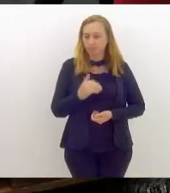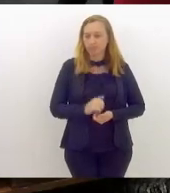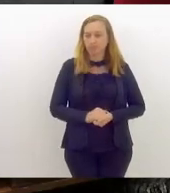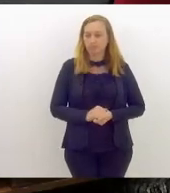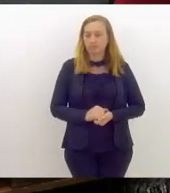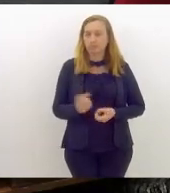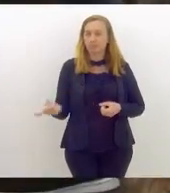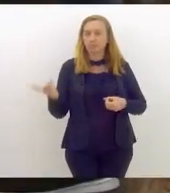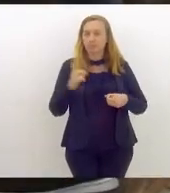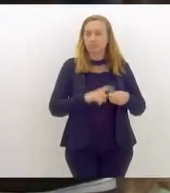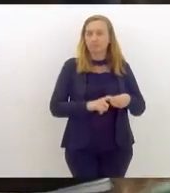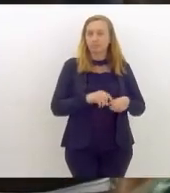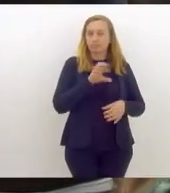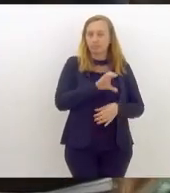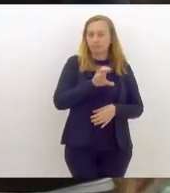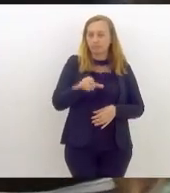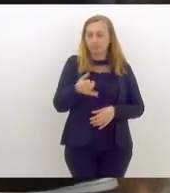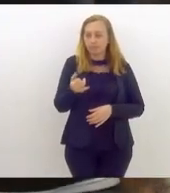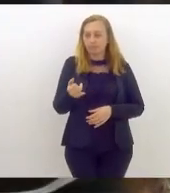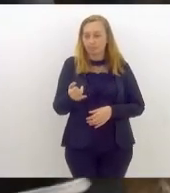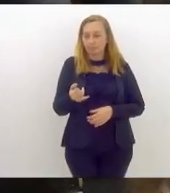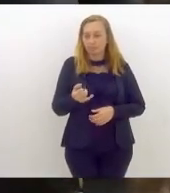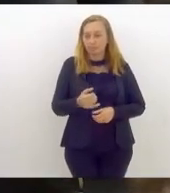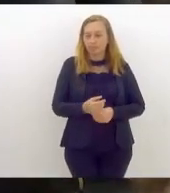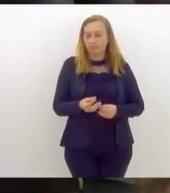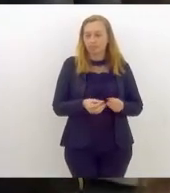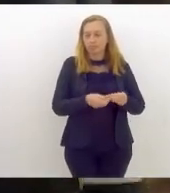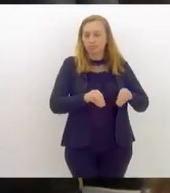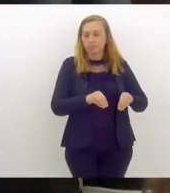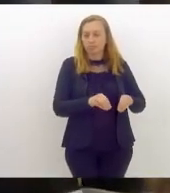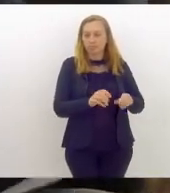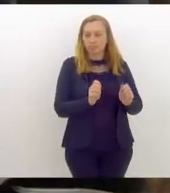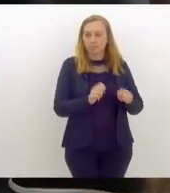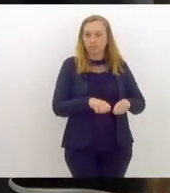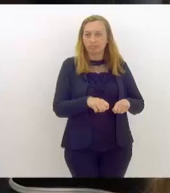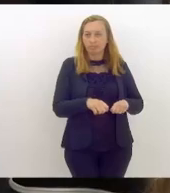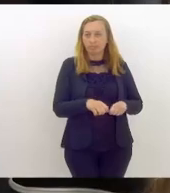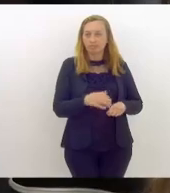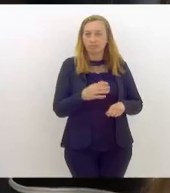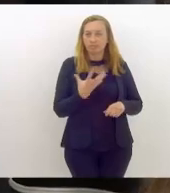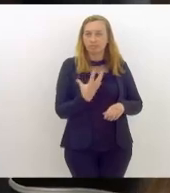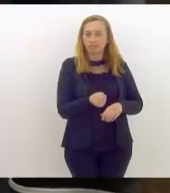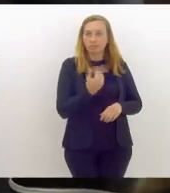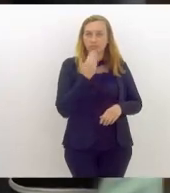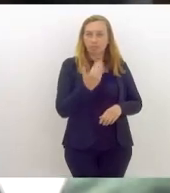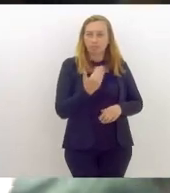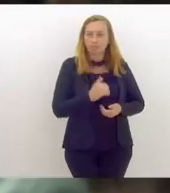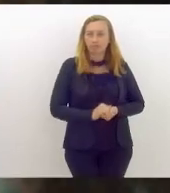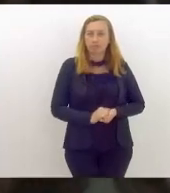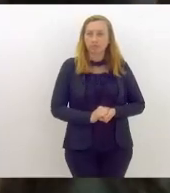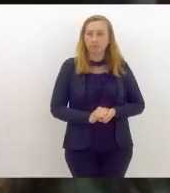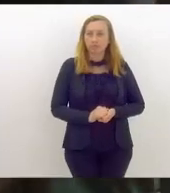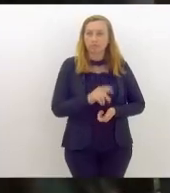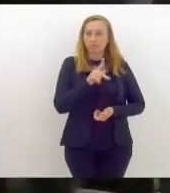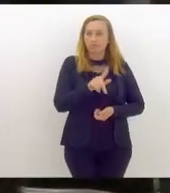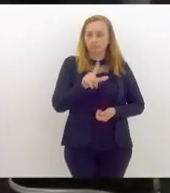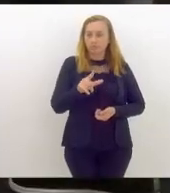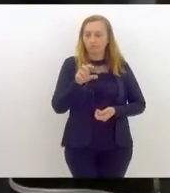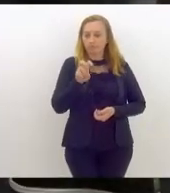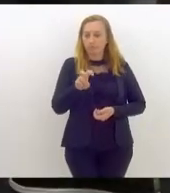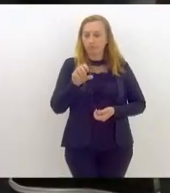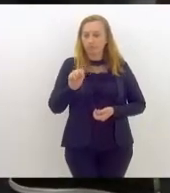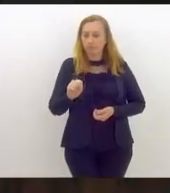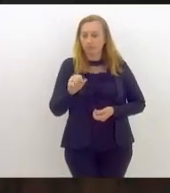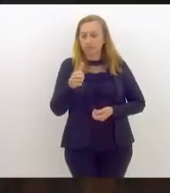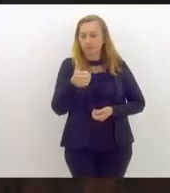remetido à CCJ para apurar possível prejudicabilidade... Presidência, virtude... defere pedido de Vossa Excelência. Senhor presidente... PL 5819